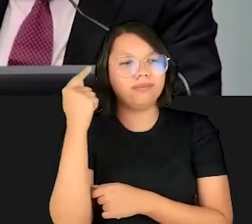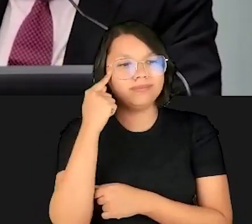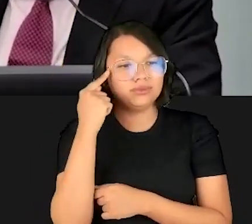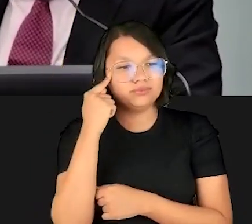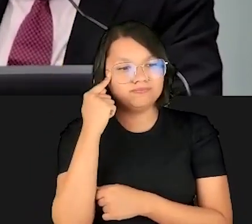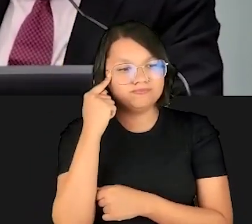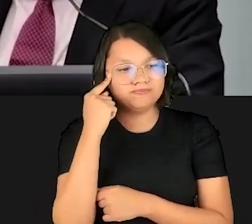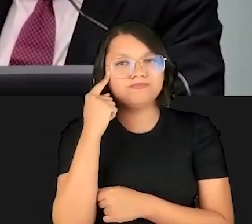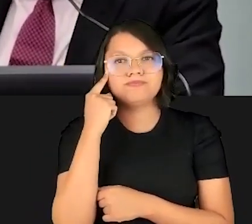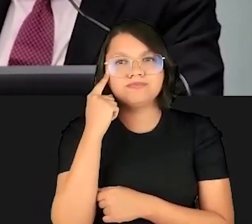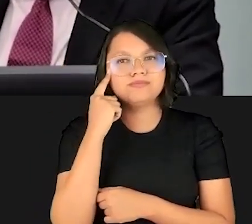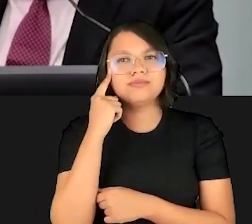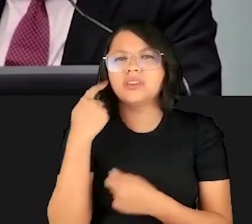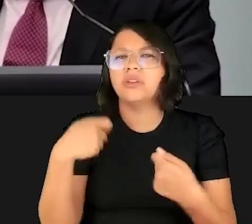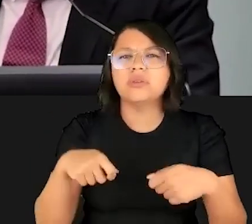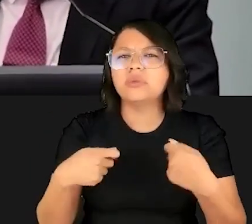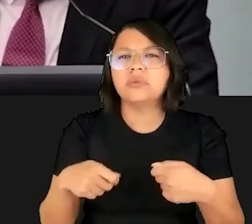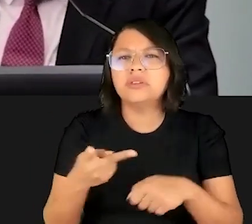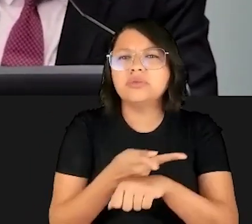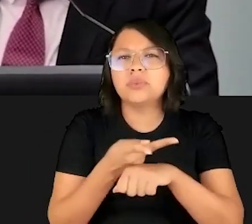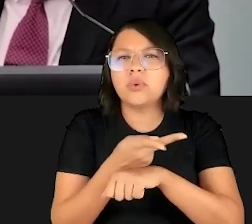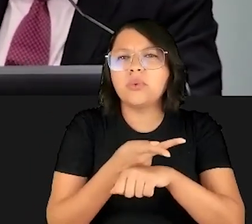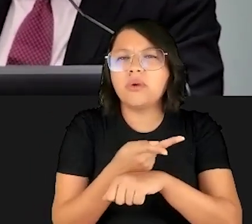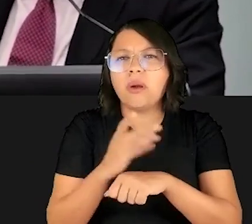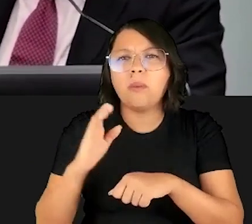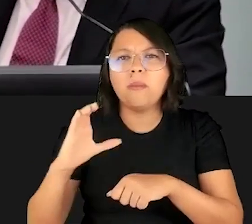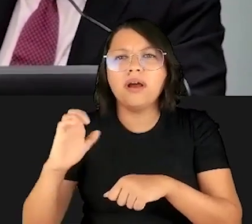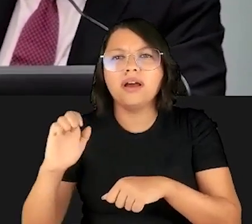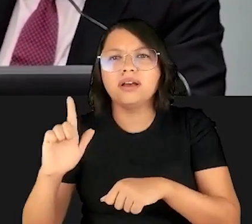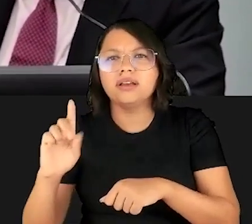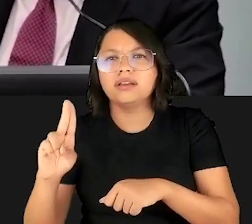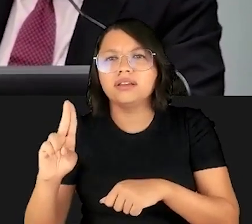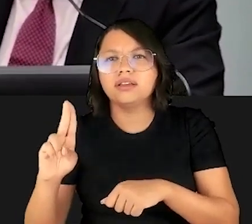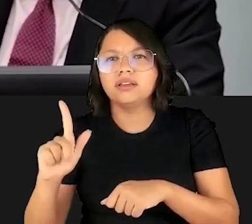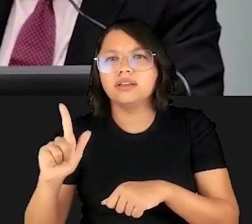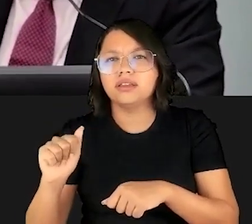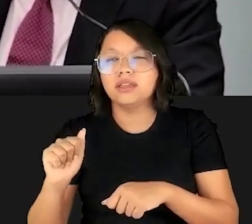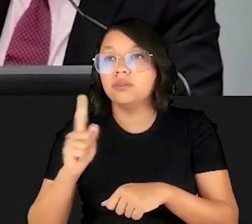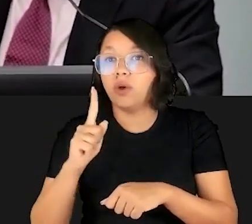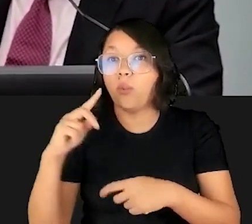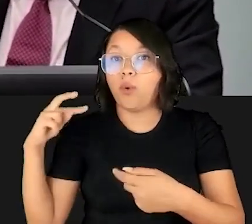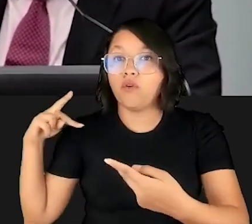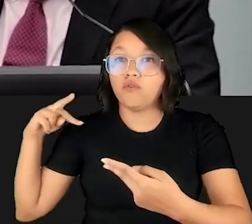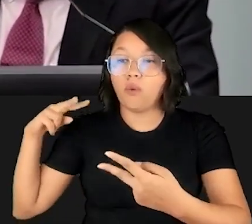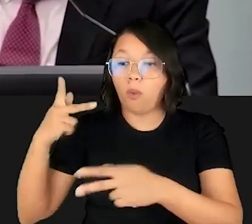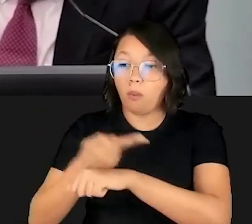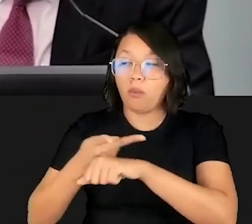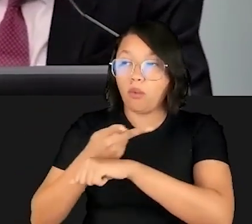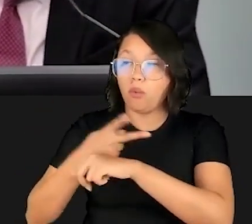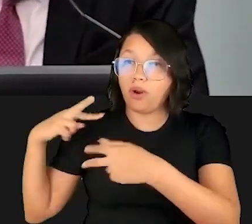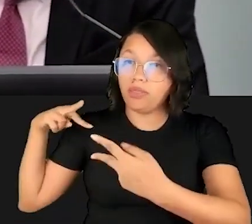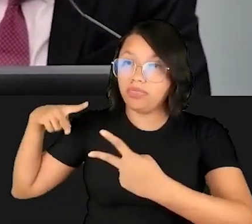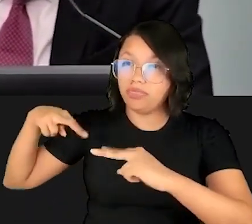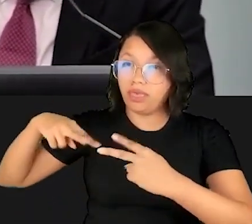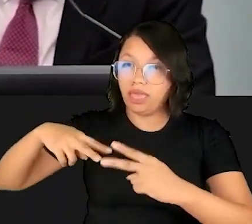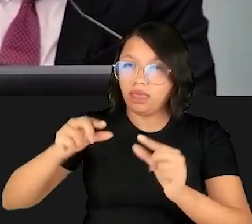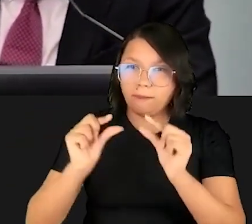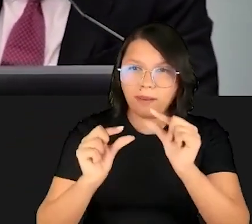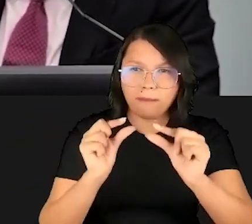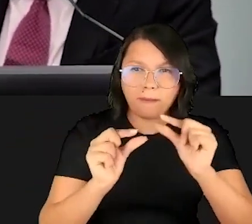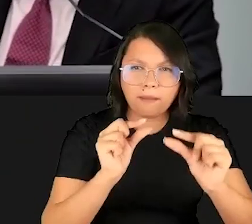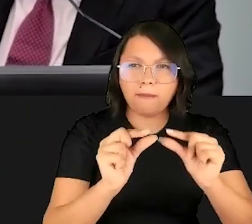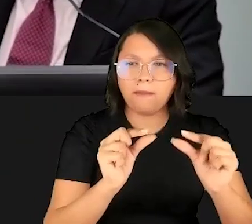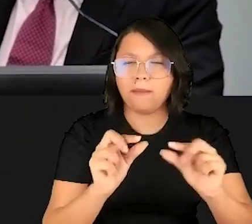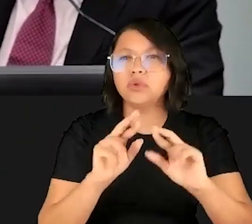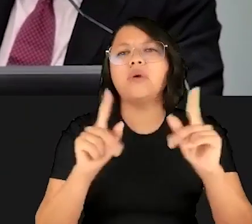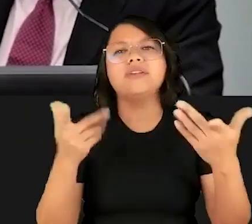genialidade, dizendo, eu não preciso procurar uma célula, eu vou procurar fragmentos do DNA. O DNA do tumor não é diferente do DNA da célula